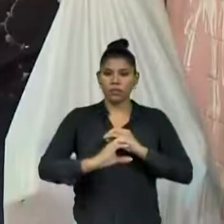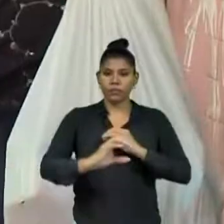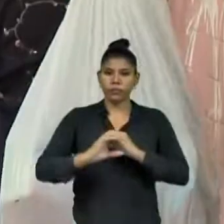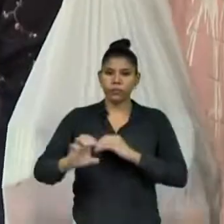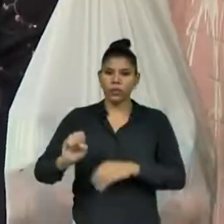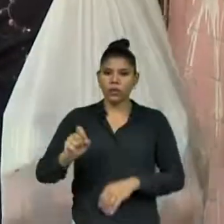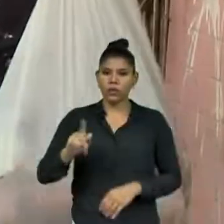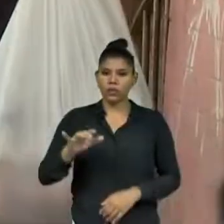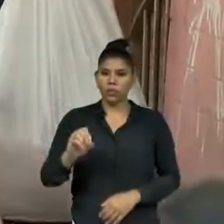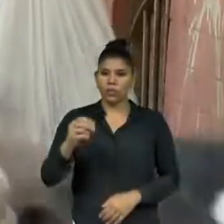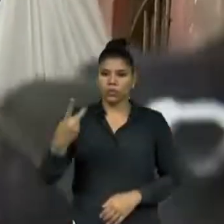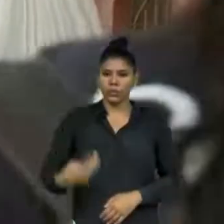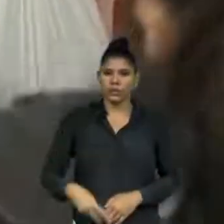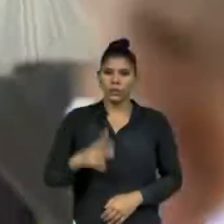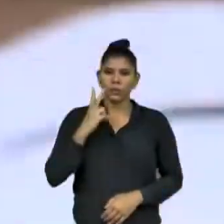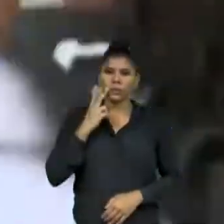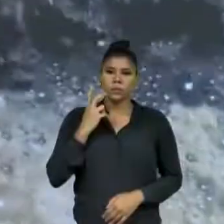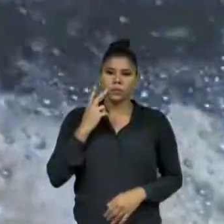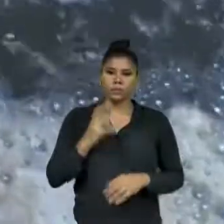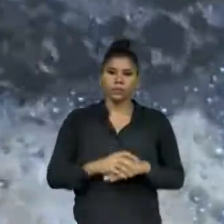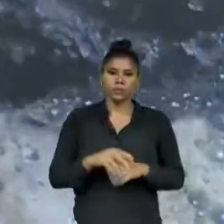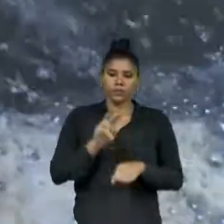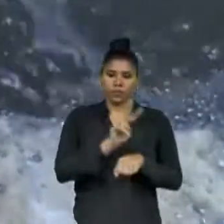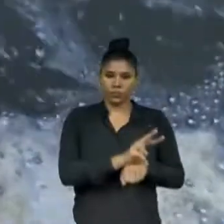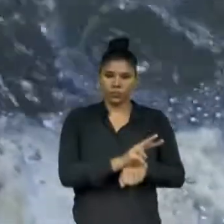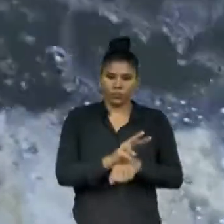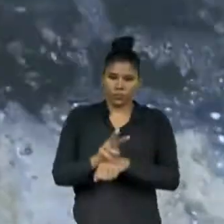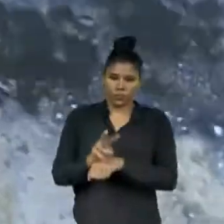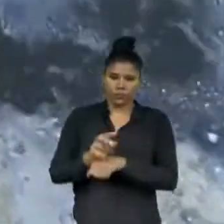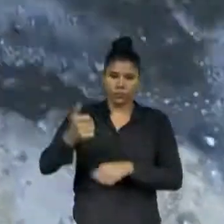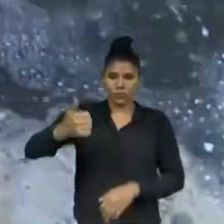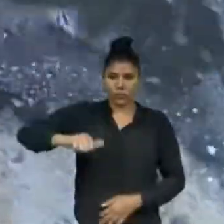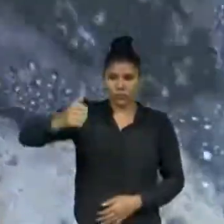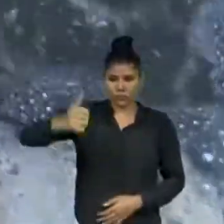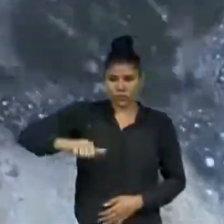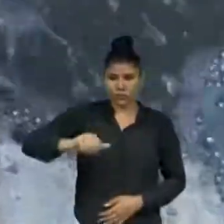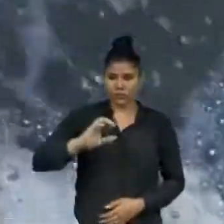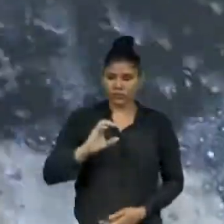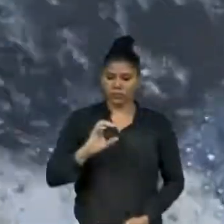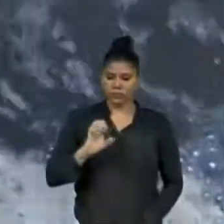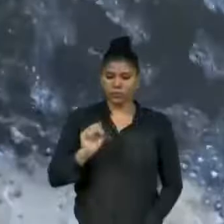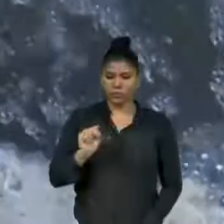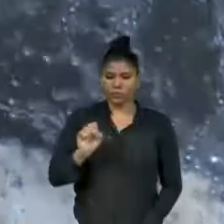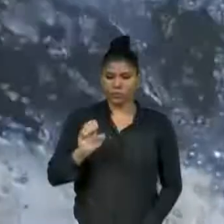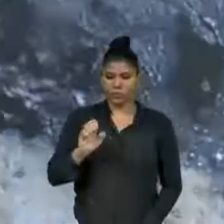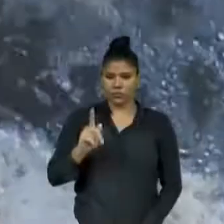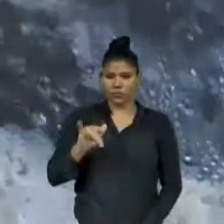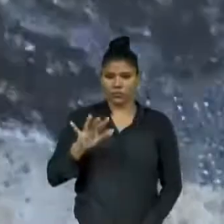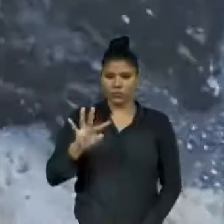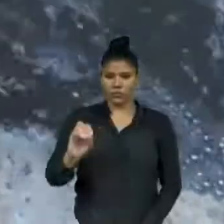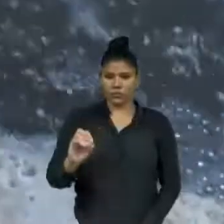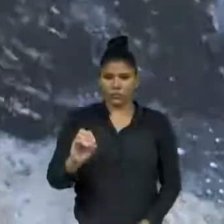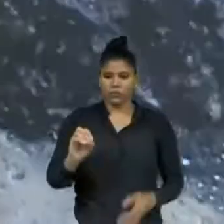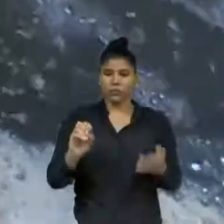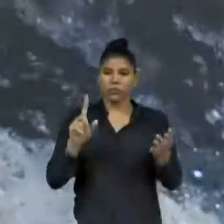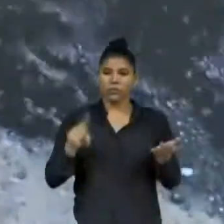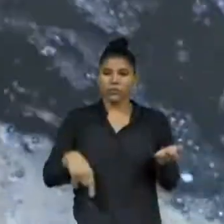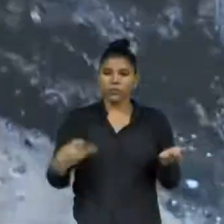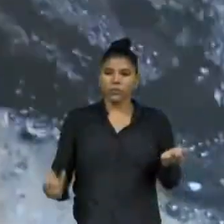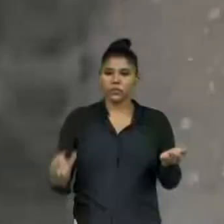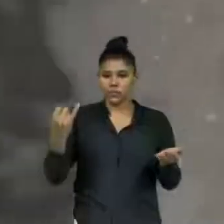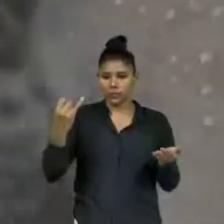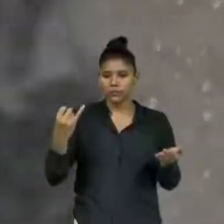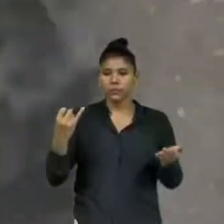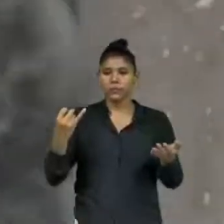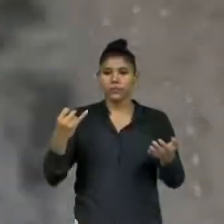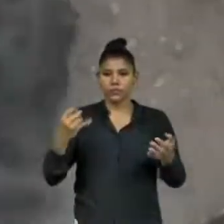A vigilância epidemiológica, baseada na análise dos esgotos, foi destacada como uma importante prática